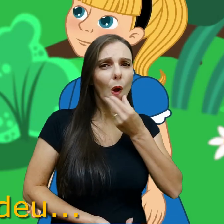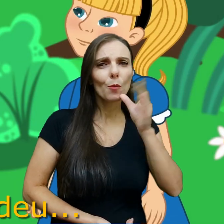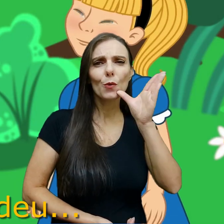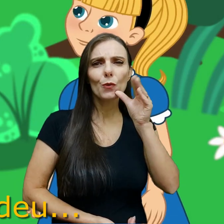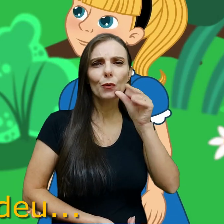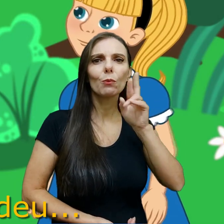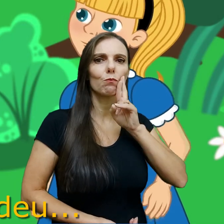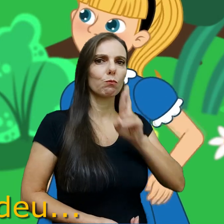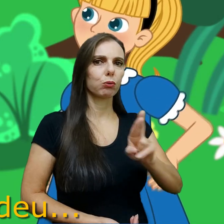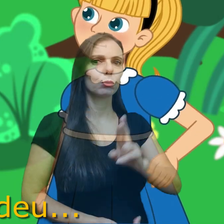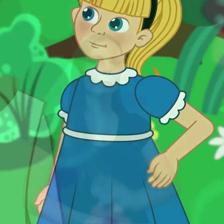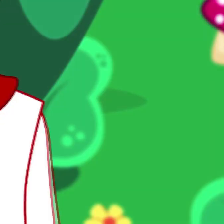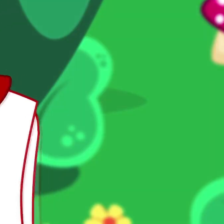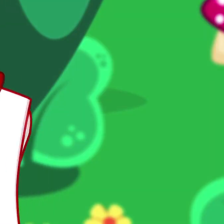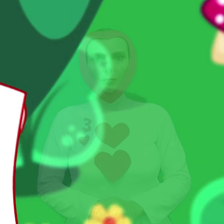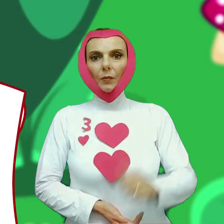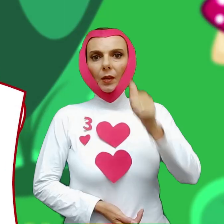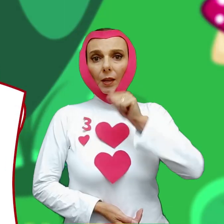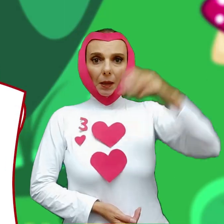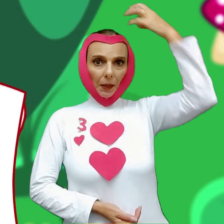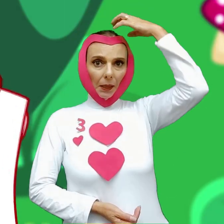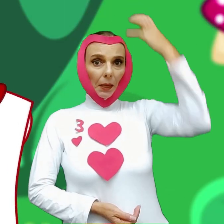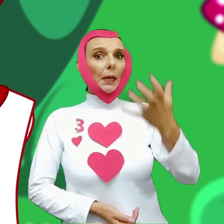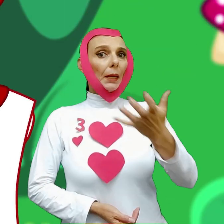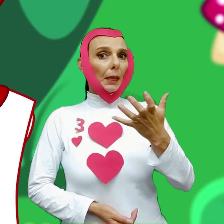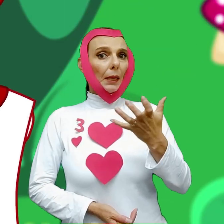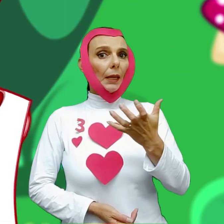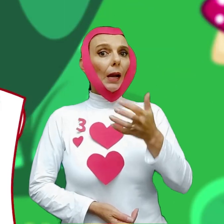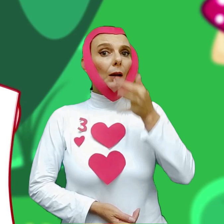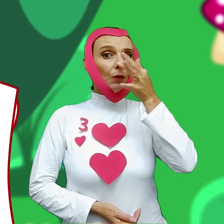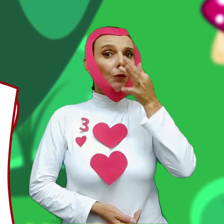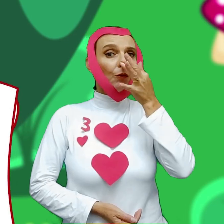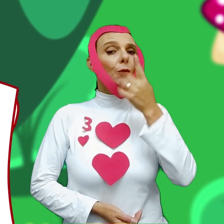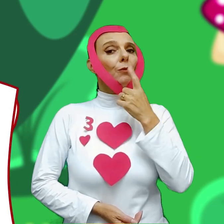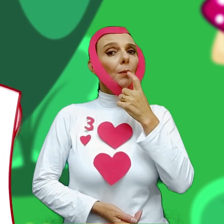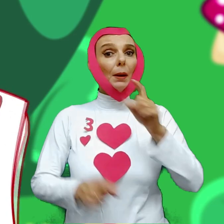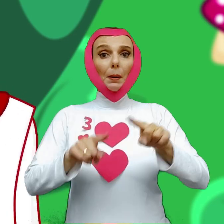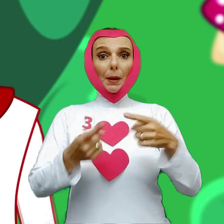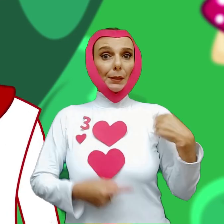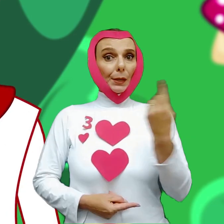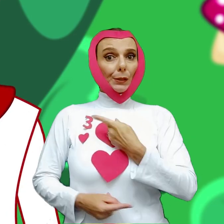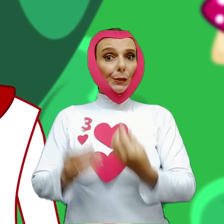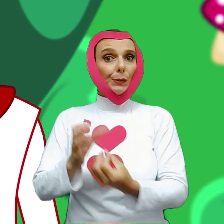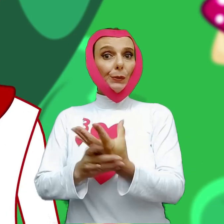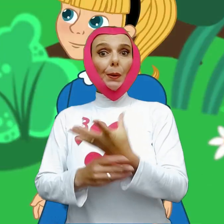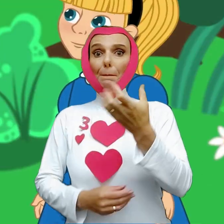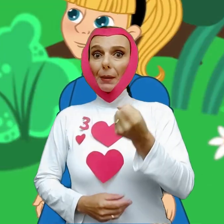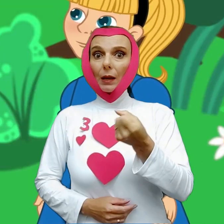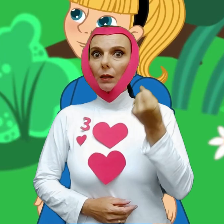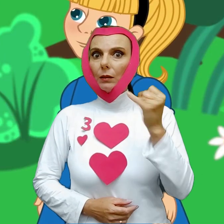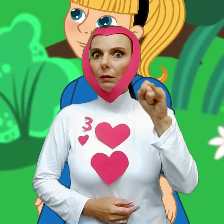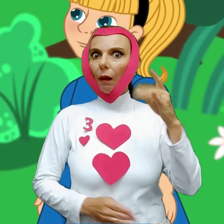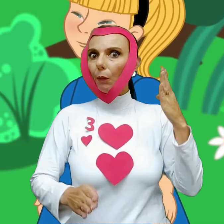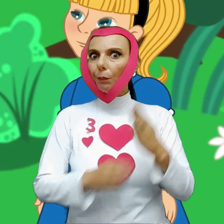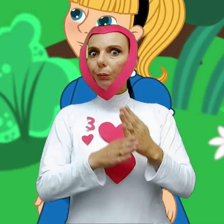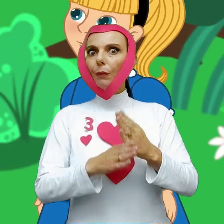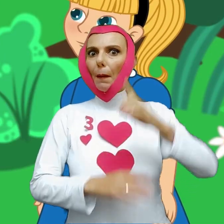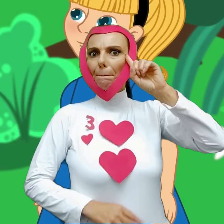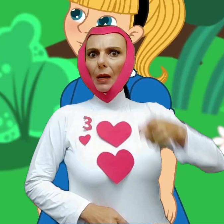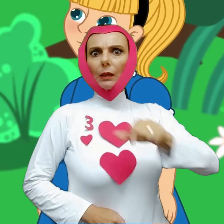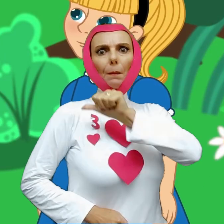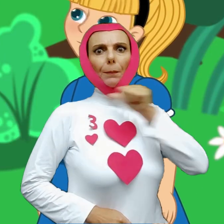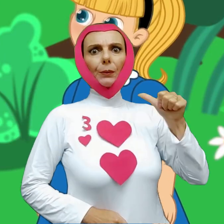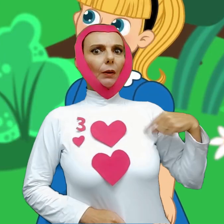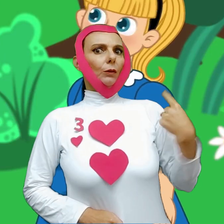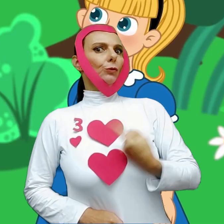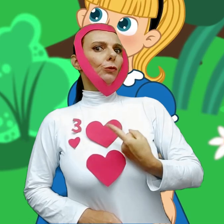Então o jardineiro respondeu: A rainha queria rosas vermelhas, mas nós plantamos rosas brancas. Se ela descobrir, ela